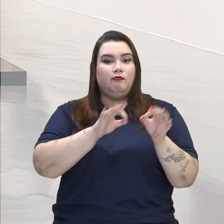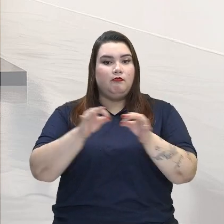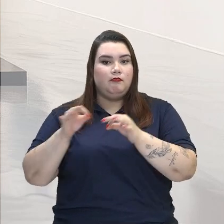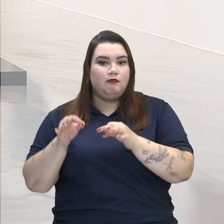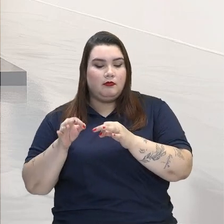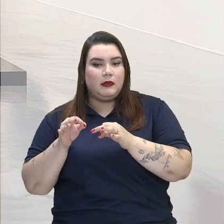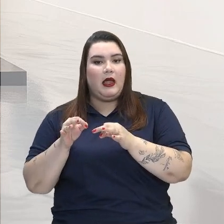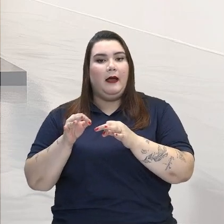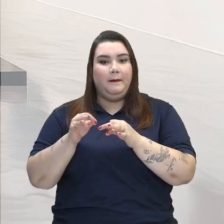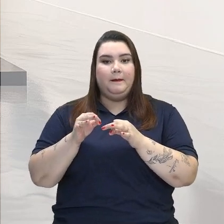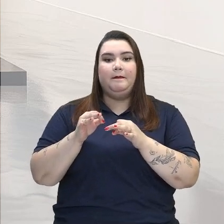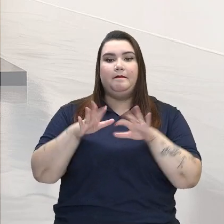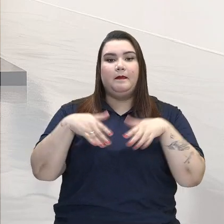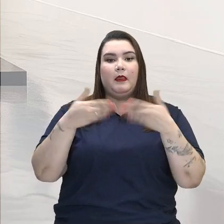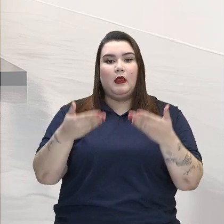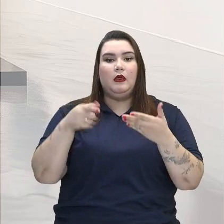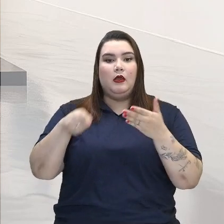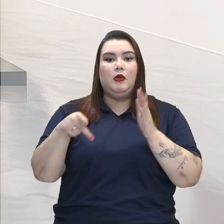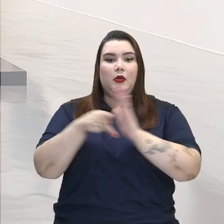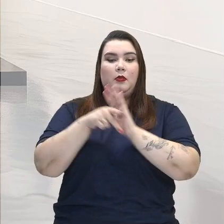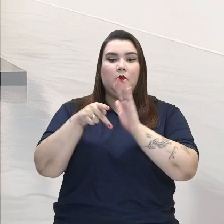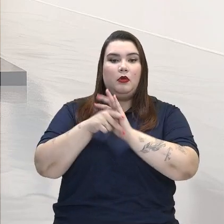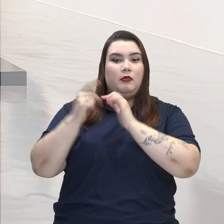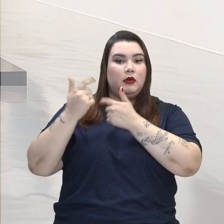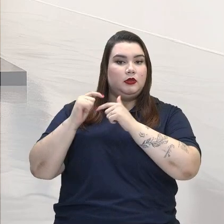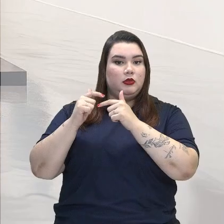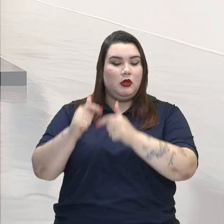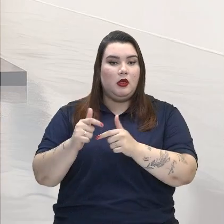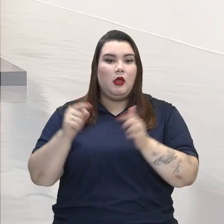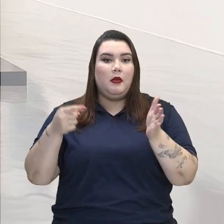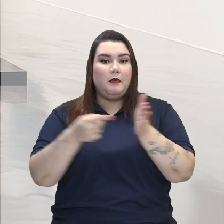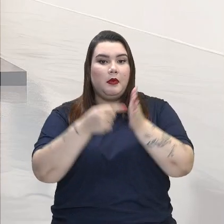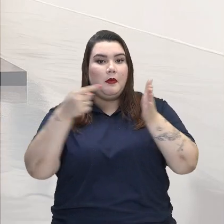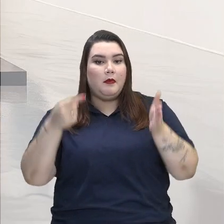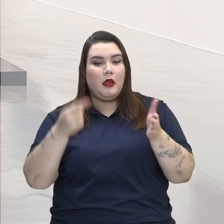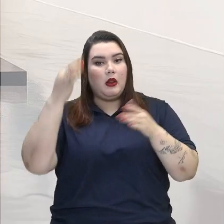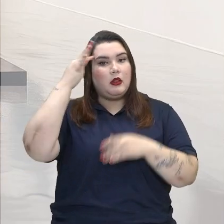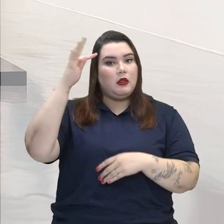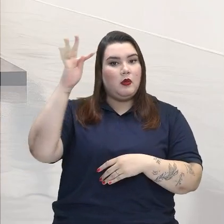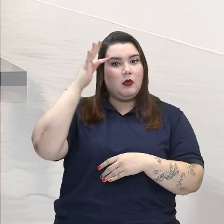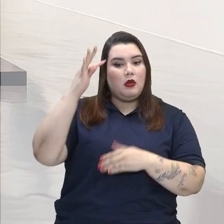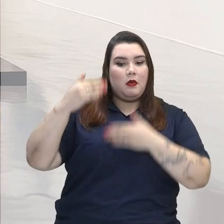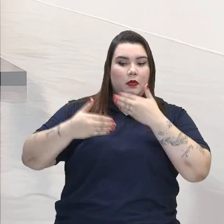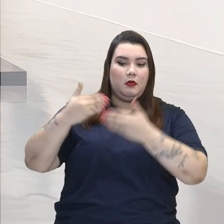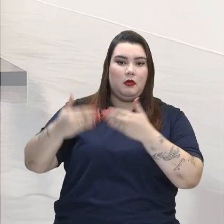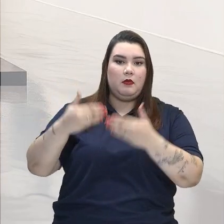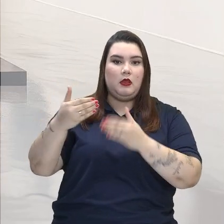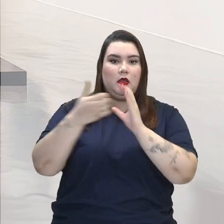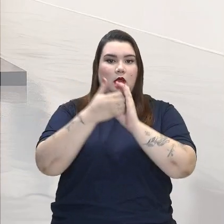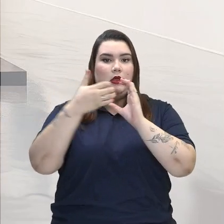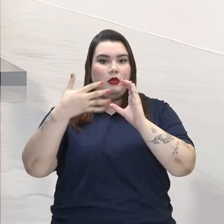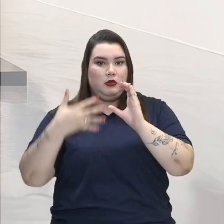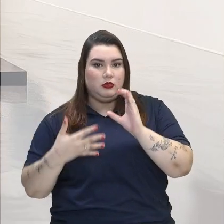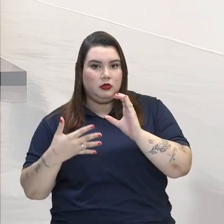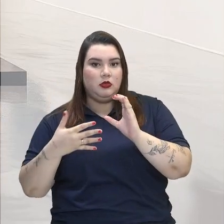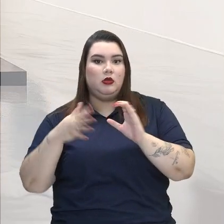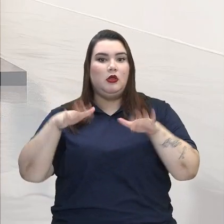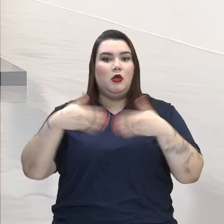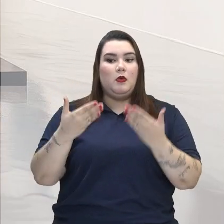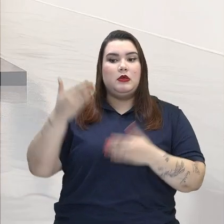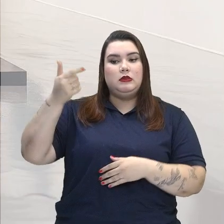da hereditariedade. A primeira delas é a lei da segregação dos caracteres e a segunda é a lei